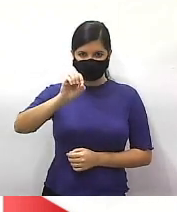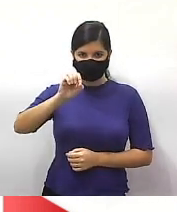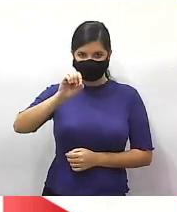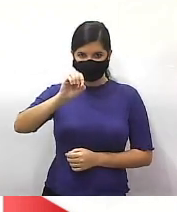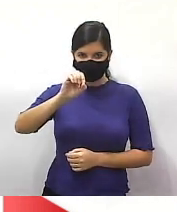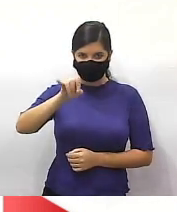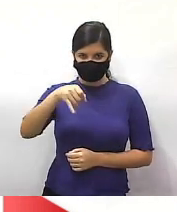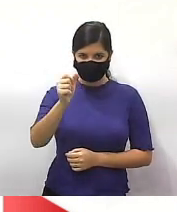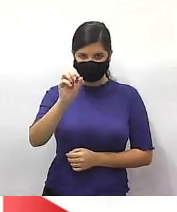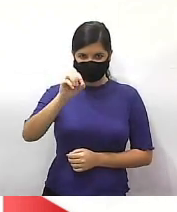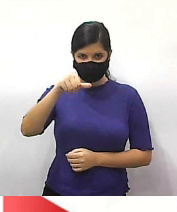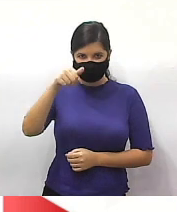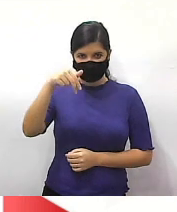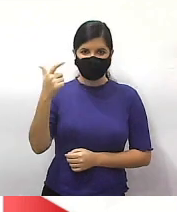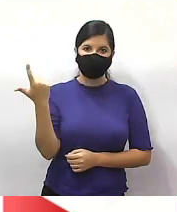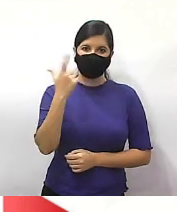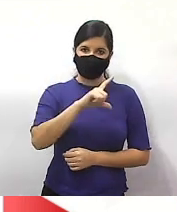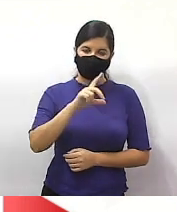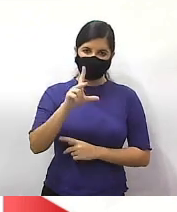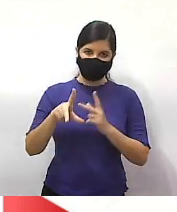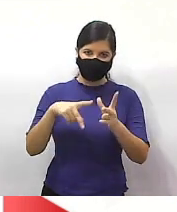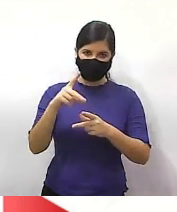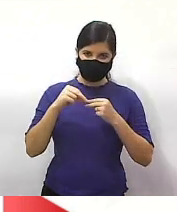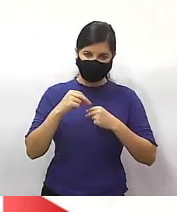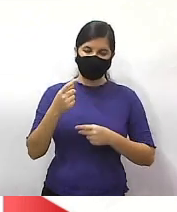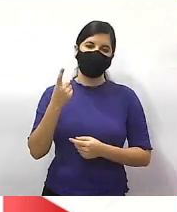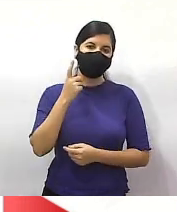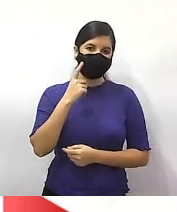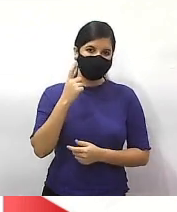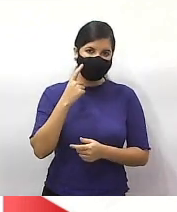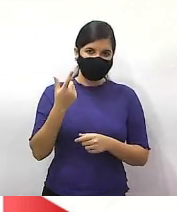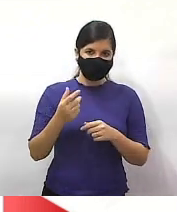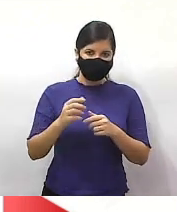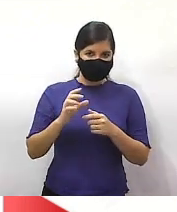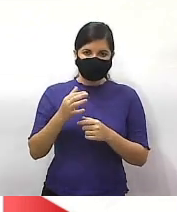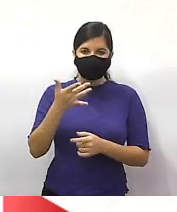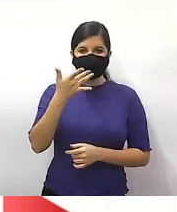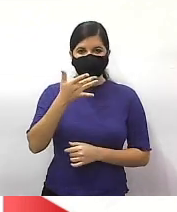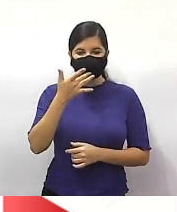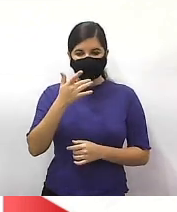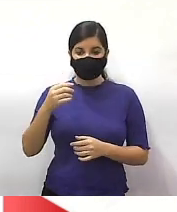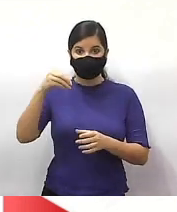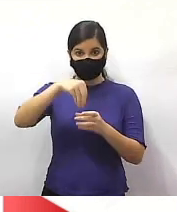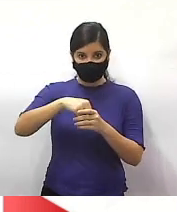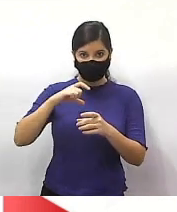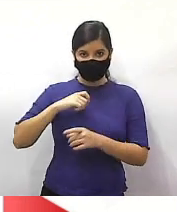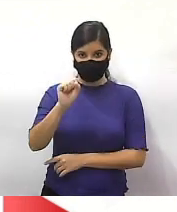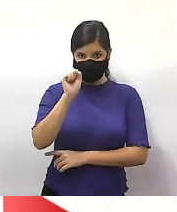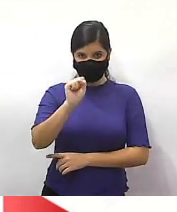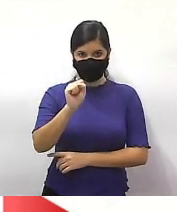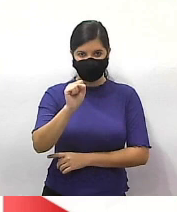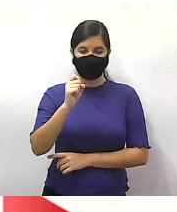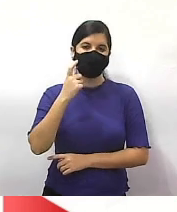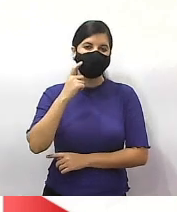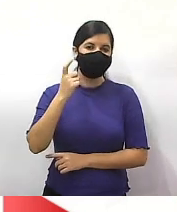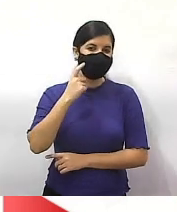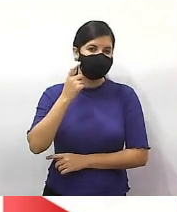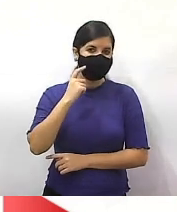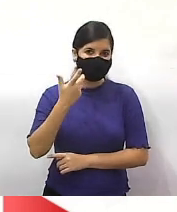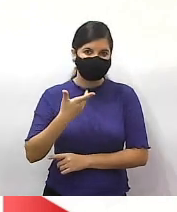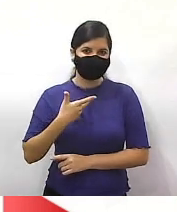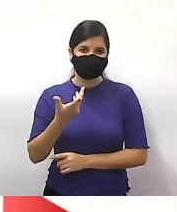bombons favoritos, e os pacotes contêm cada um deles 8 bombons, tá? Para